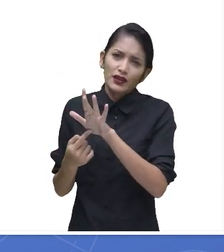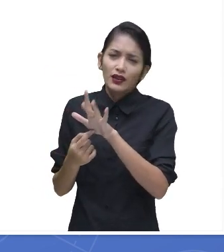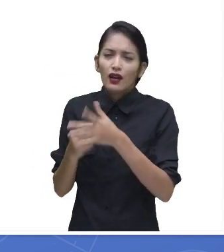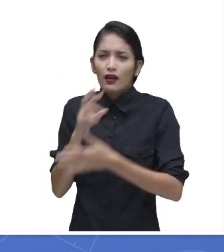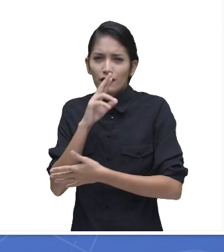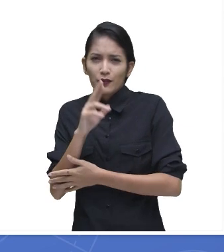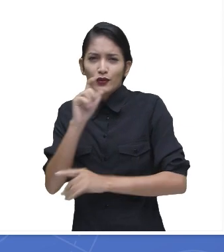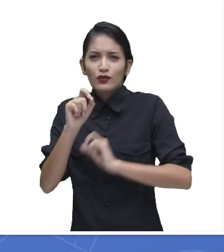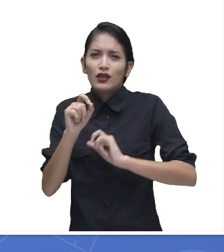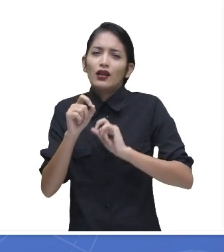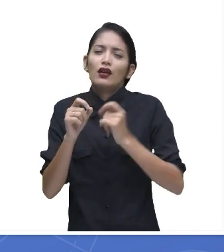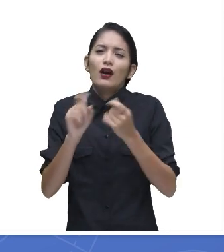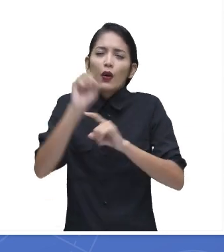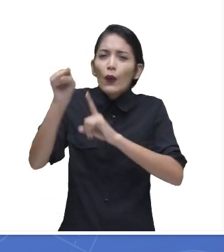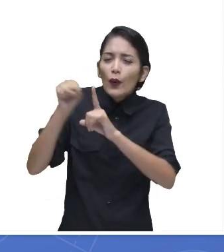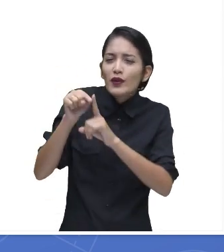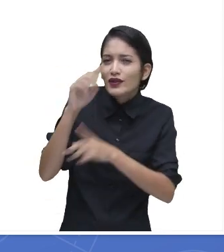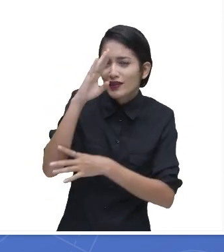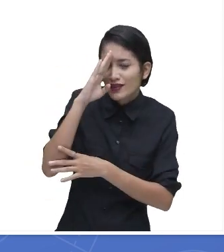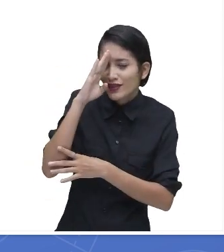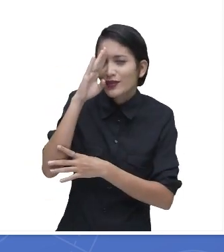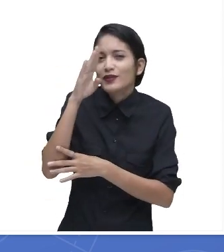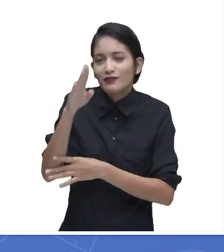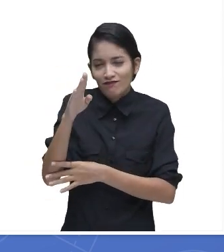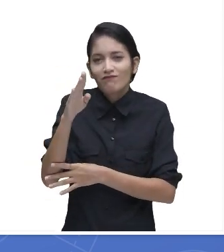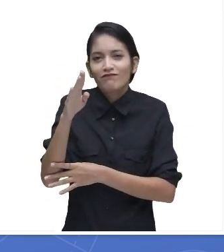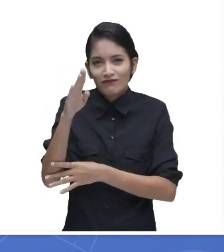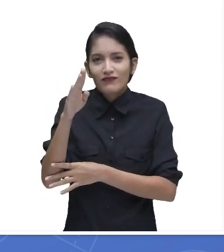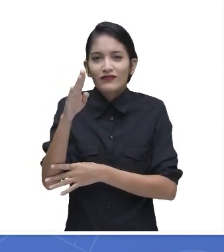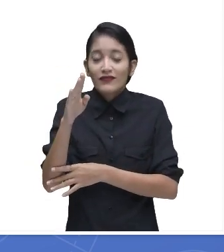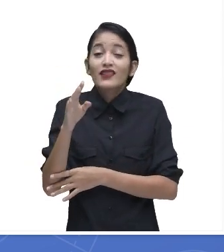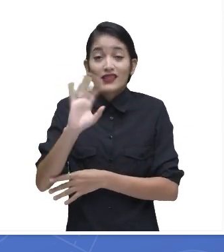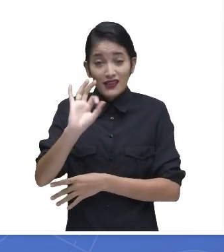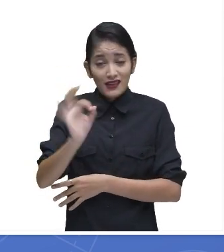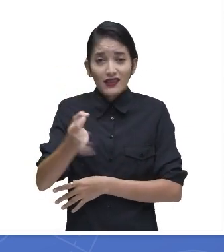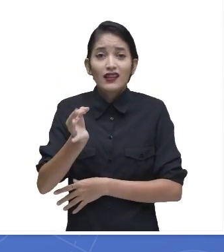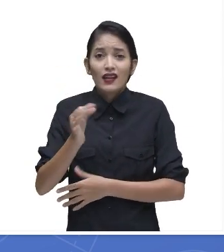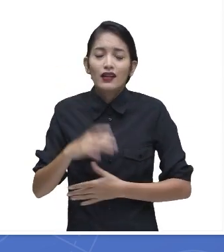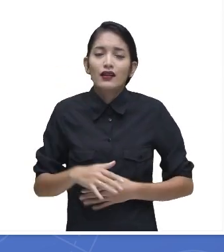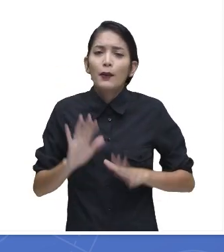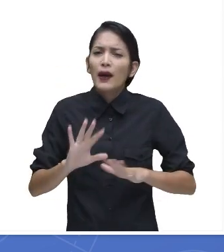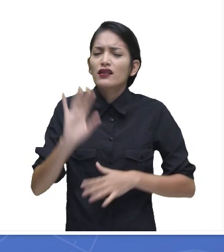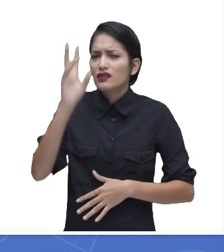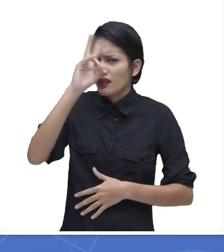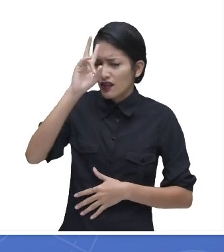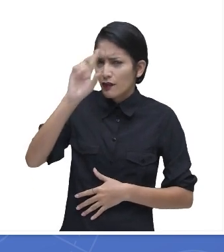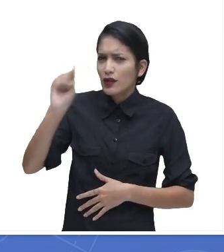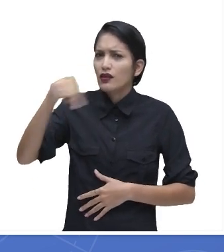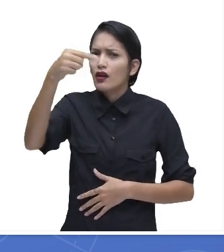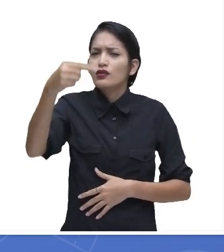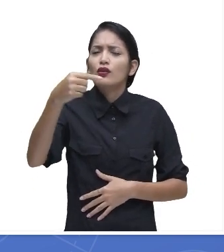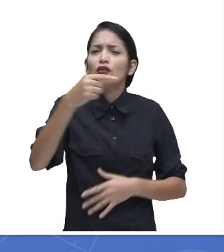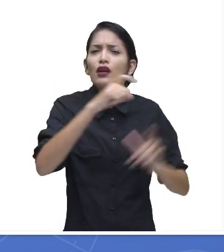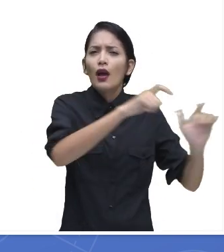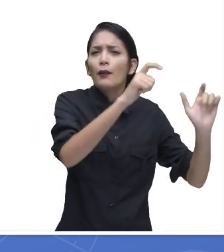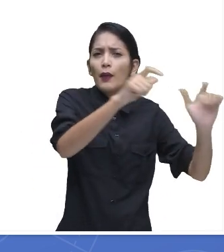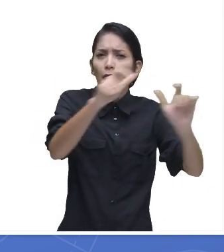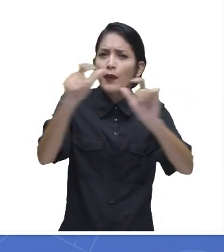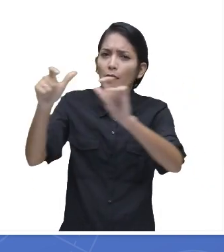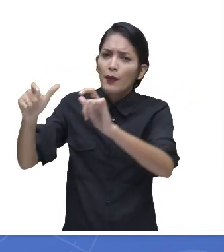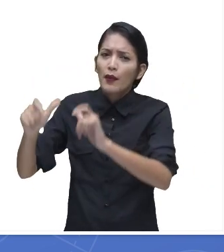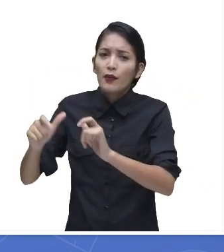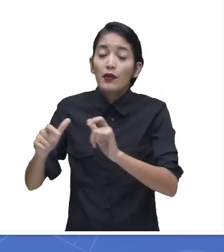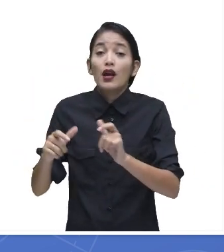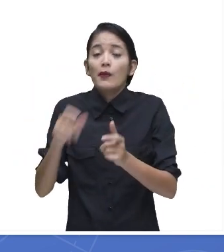esses fatores aí de maneira correta. A letra A está dizendo que nas outras regiões o preço do solo é